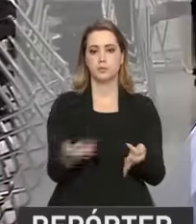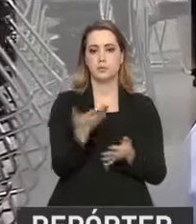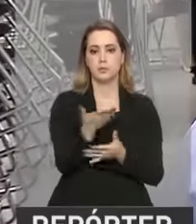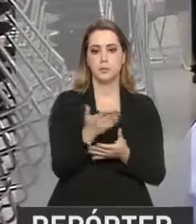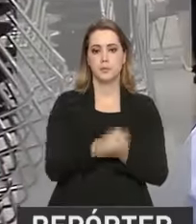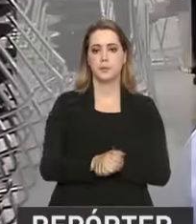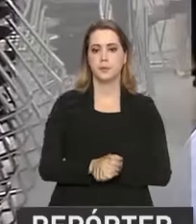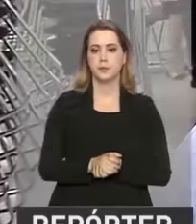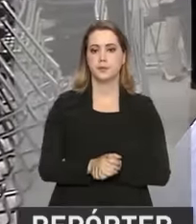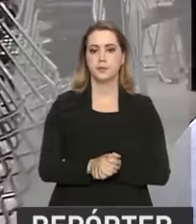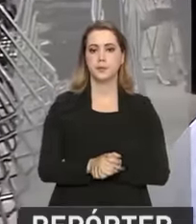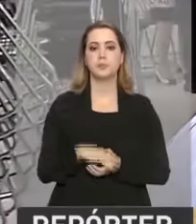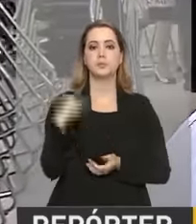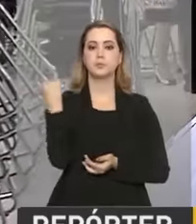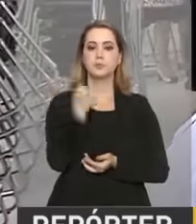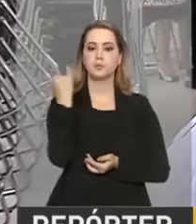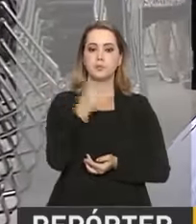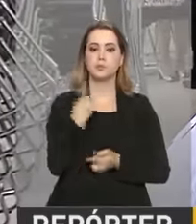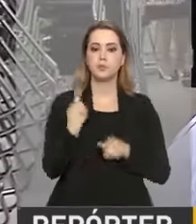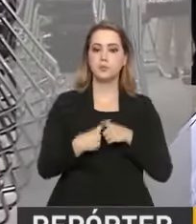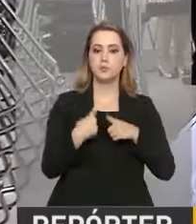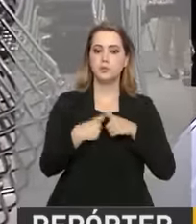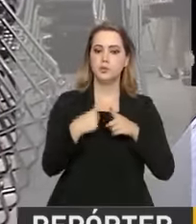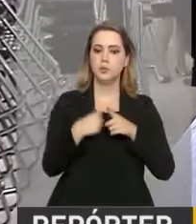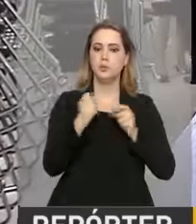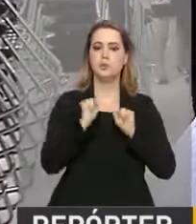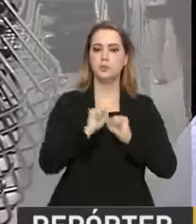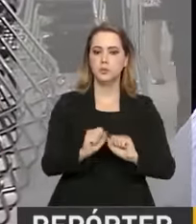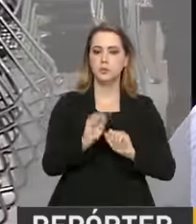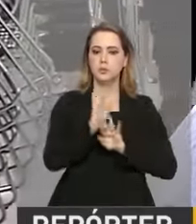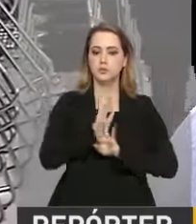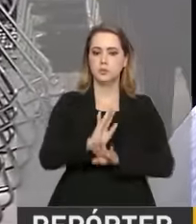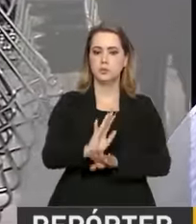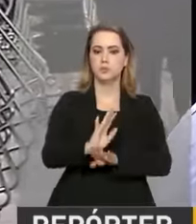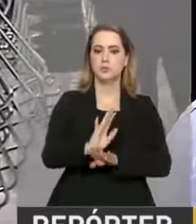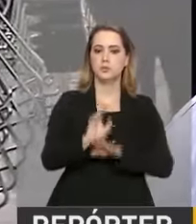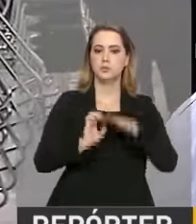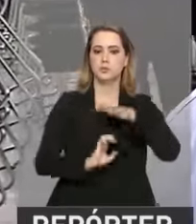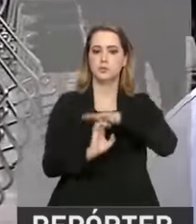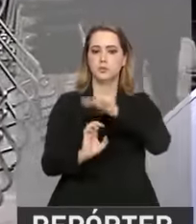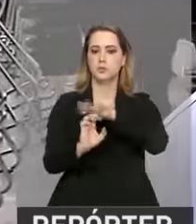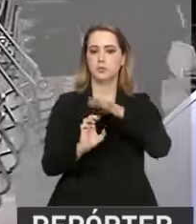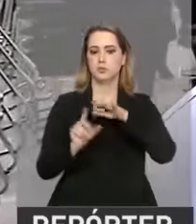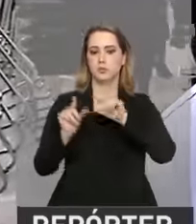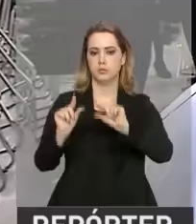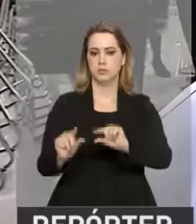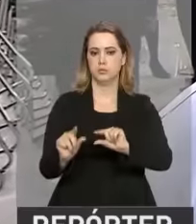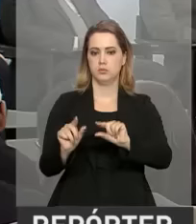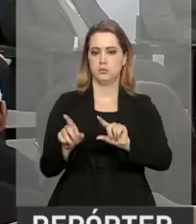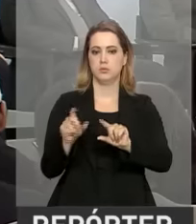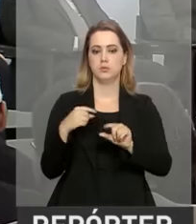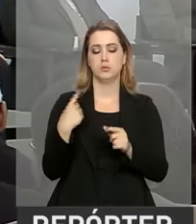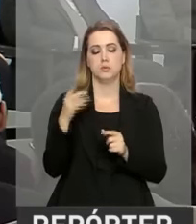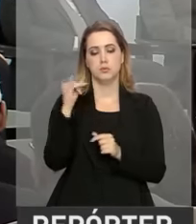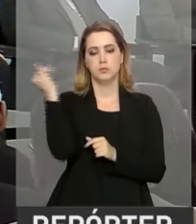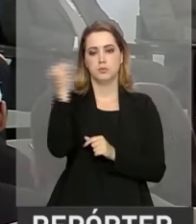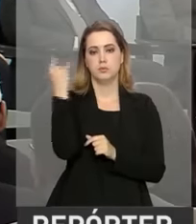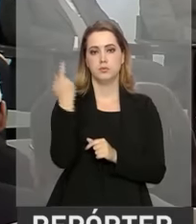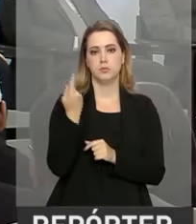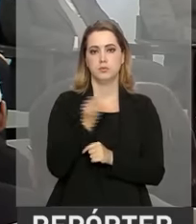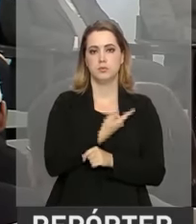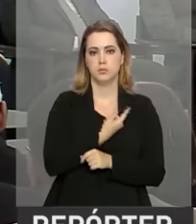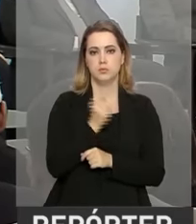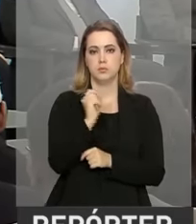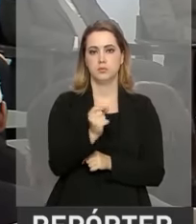muito importante porque vai dar um fôlego, né, para o empresário, o pequeno empresário, né? Então é fundamental para nós. Um mutirão